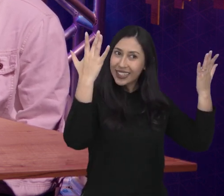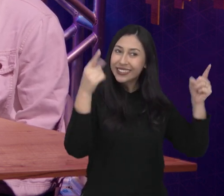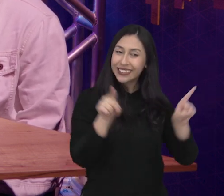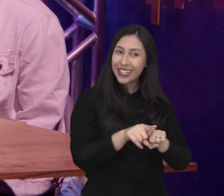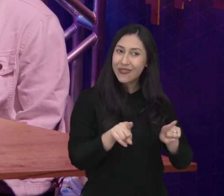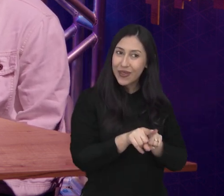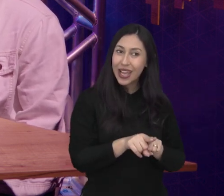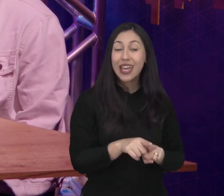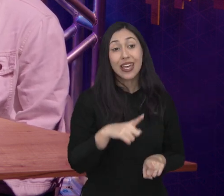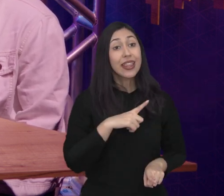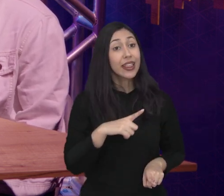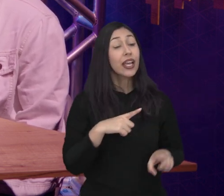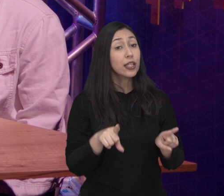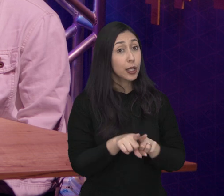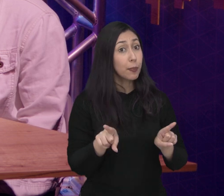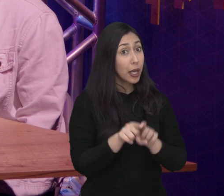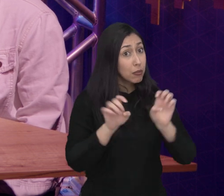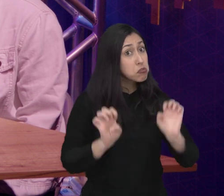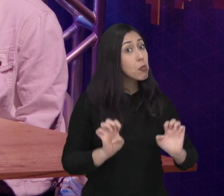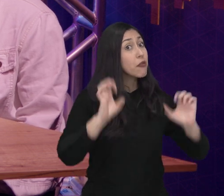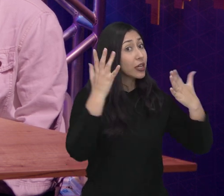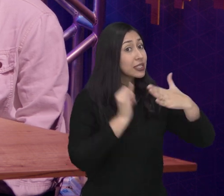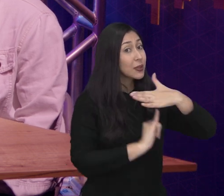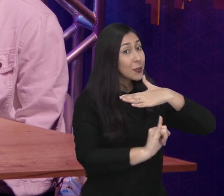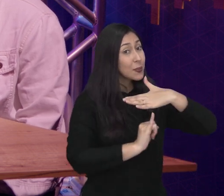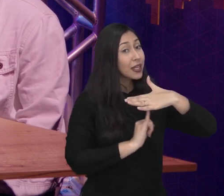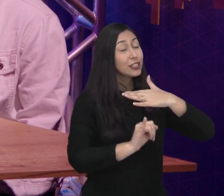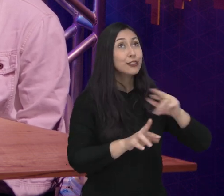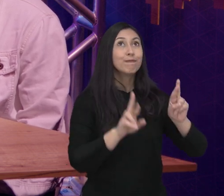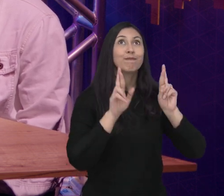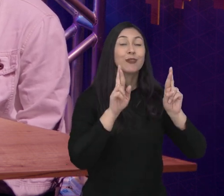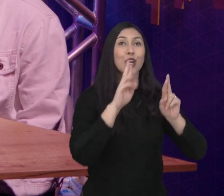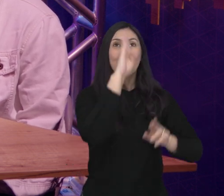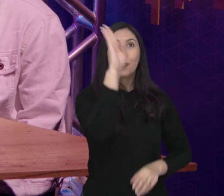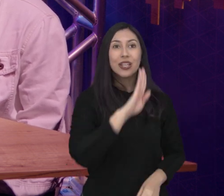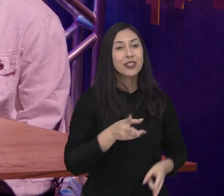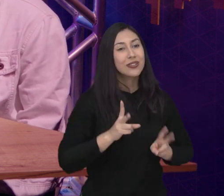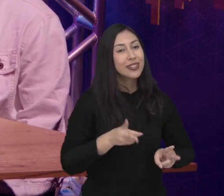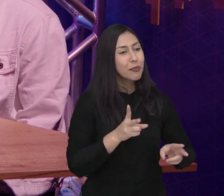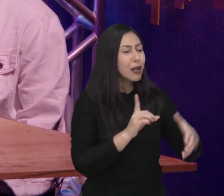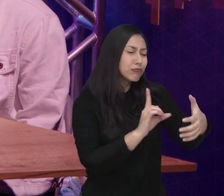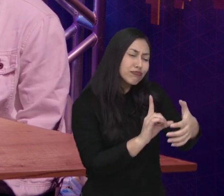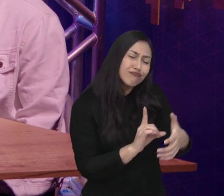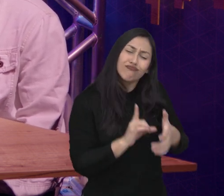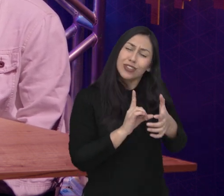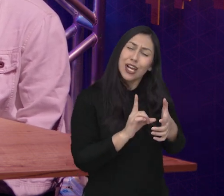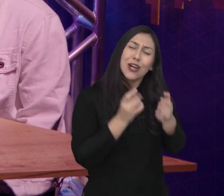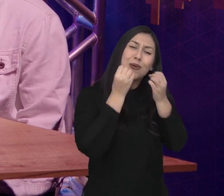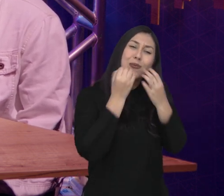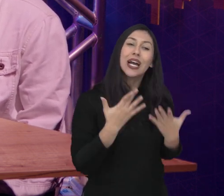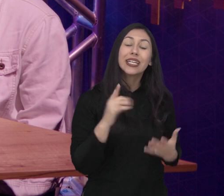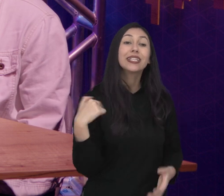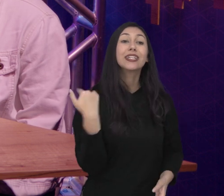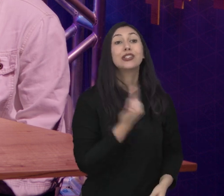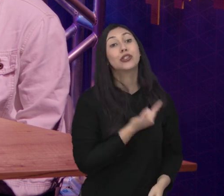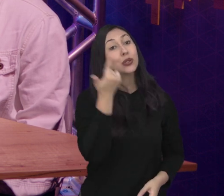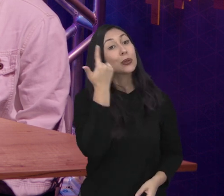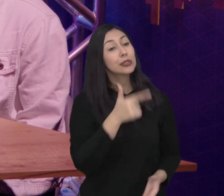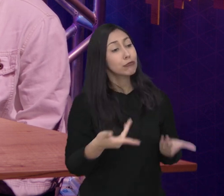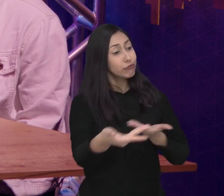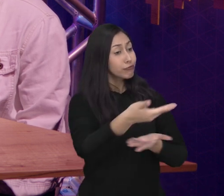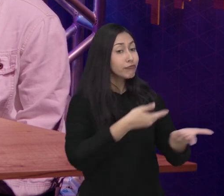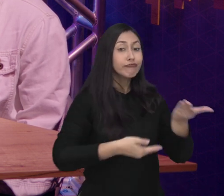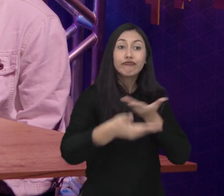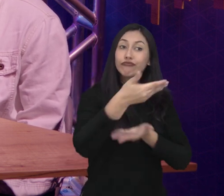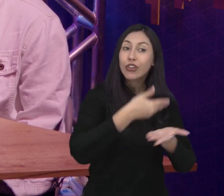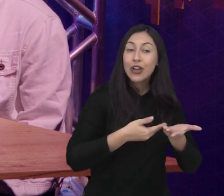as festas, a gente tem o Festival dos Imigrantes e a gente espera que o Brasil sempre, né, receba bem os imigrantes e que a gente consiga